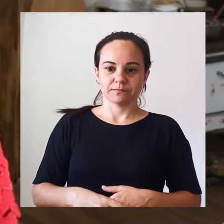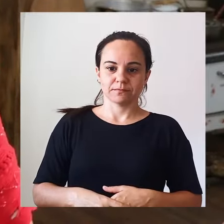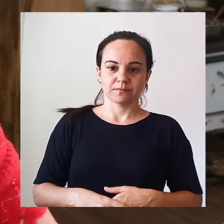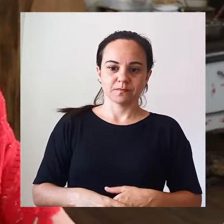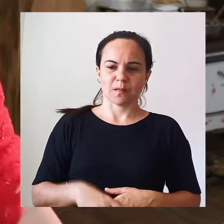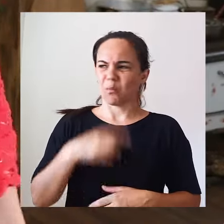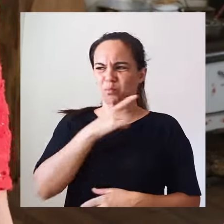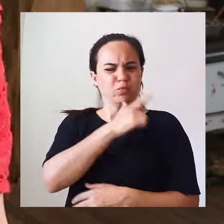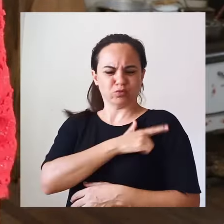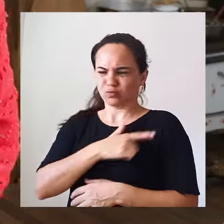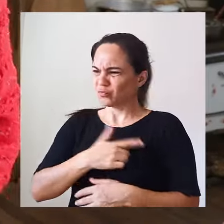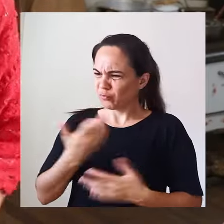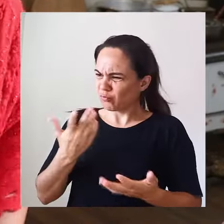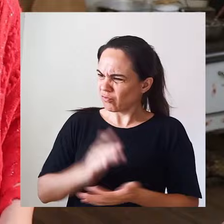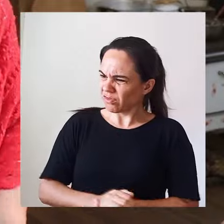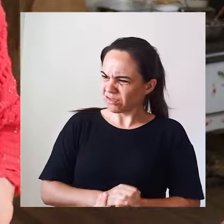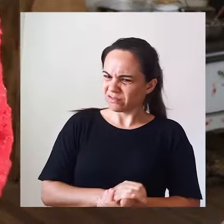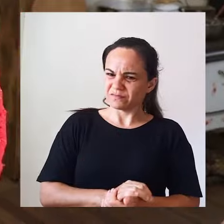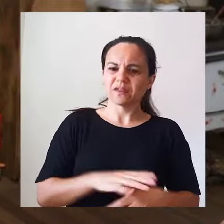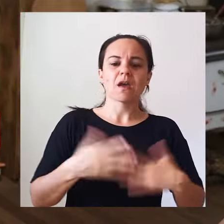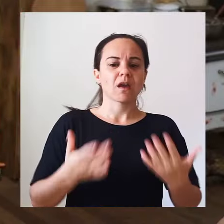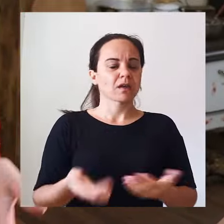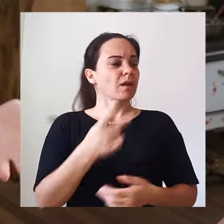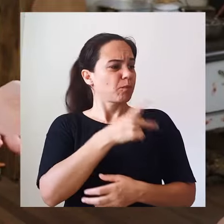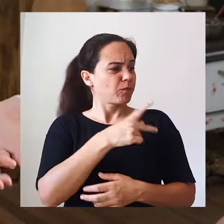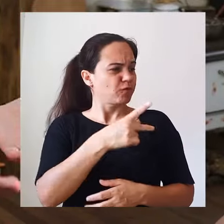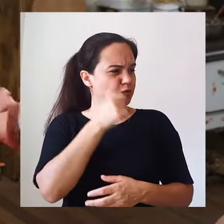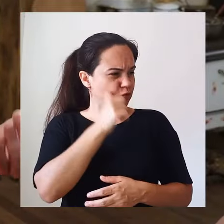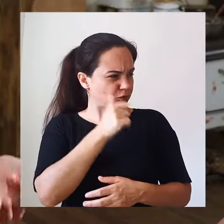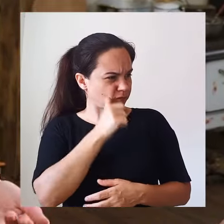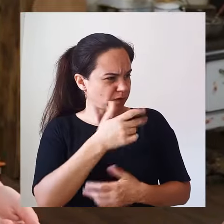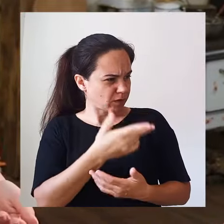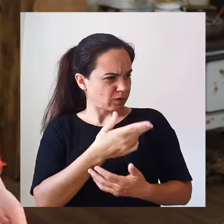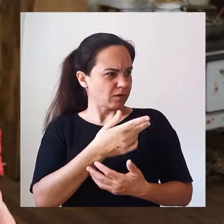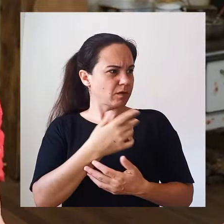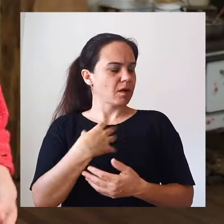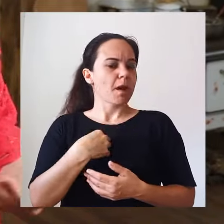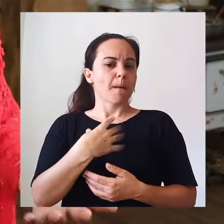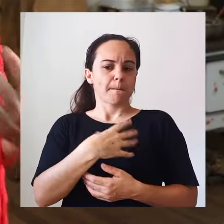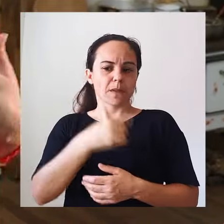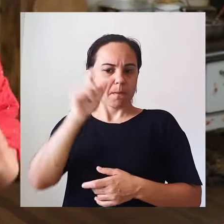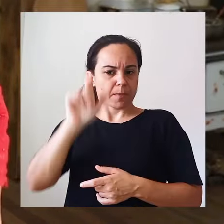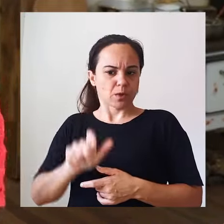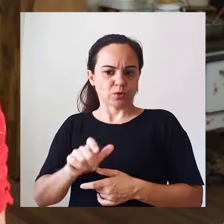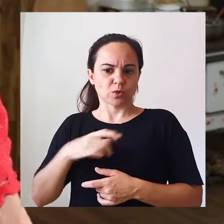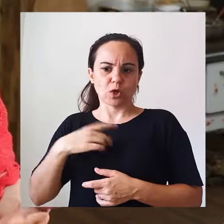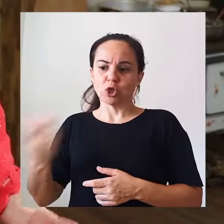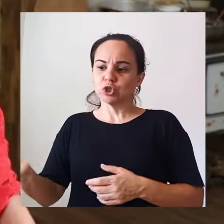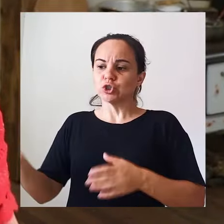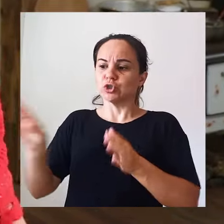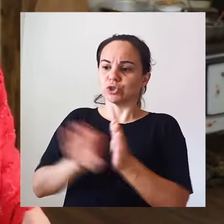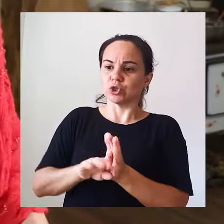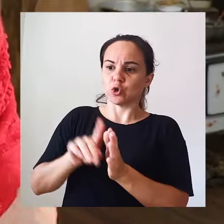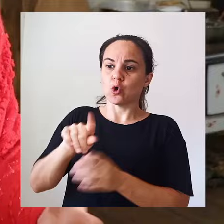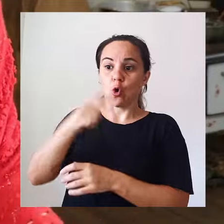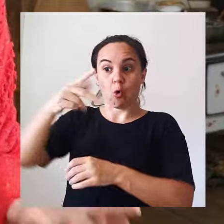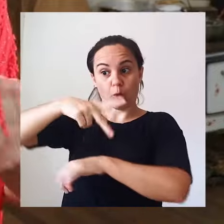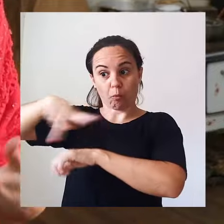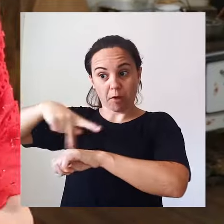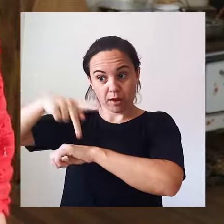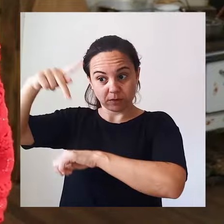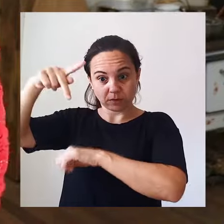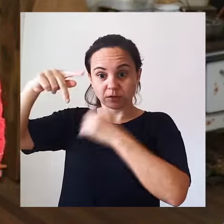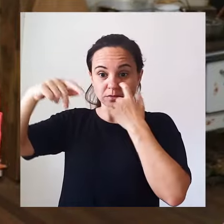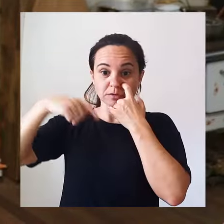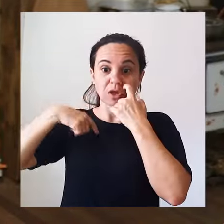Ah, mas é que quando a prof me disse que a minha personagem vinha do estrangeiro, eu pensei em usar uma roupa assim de uma